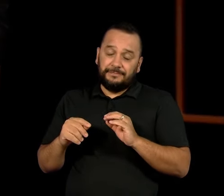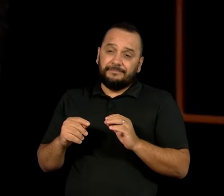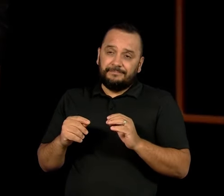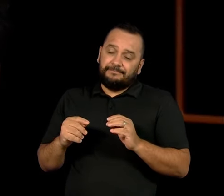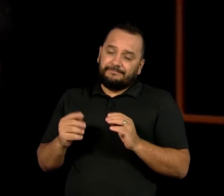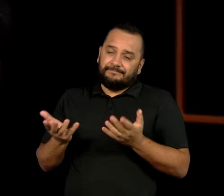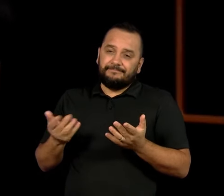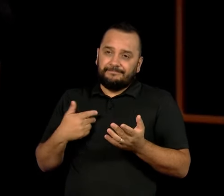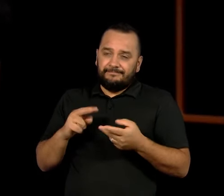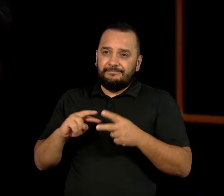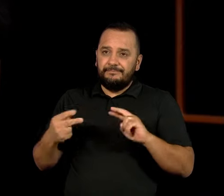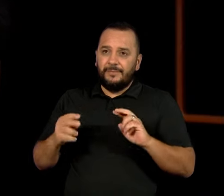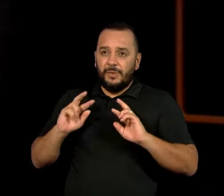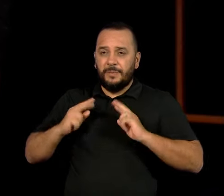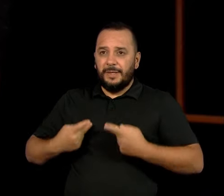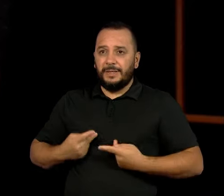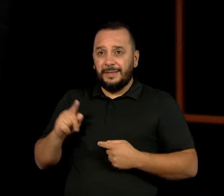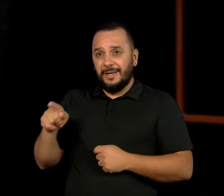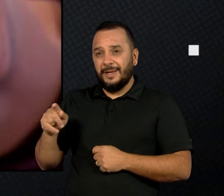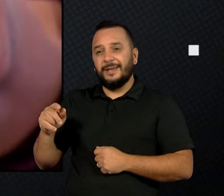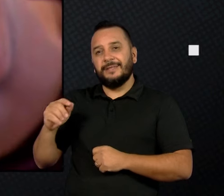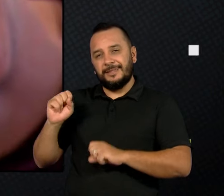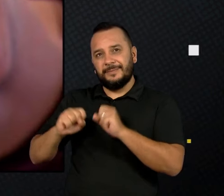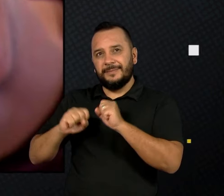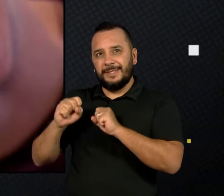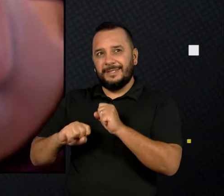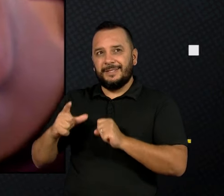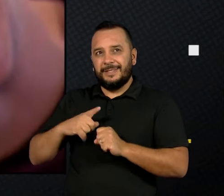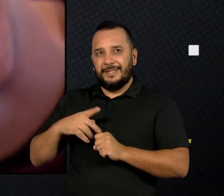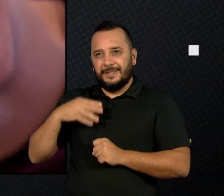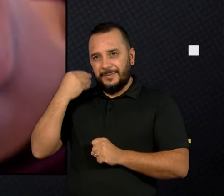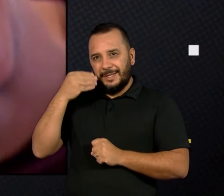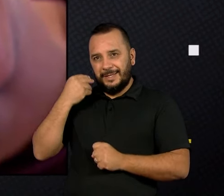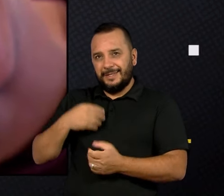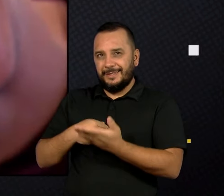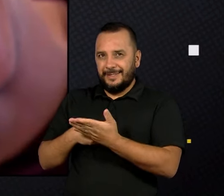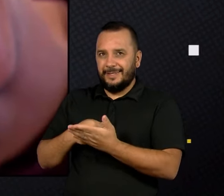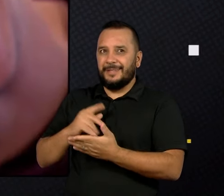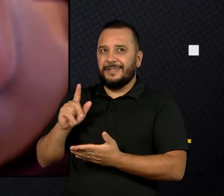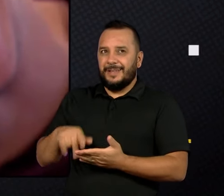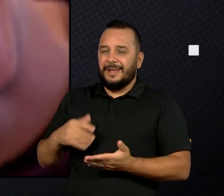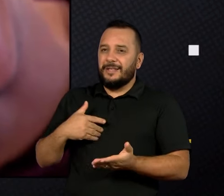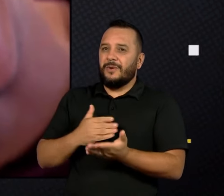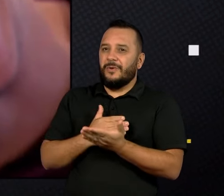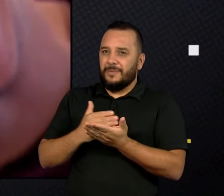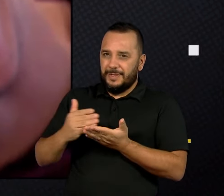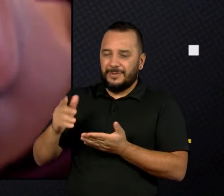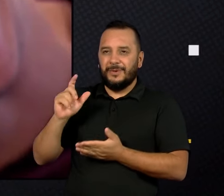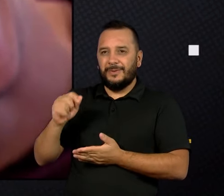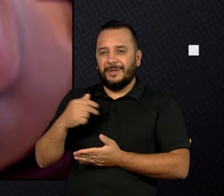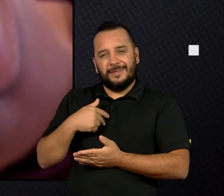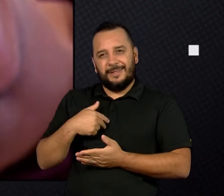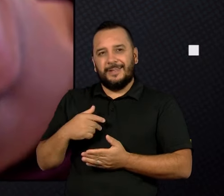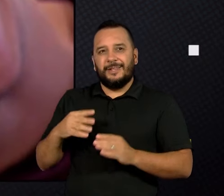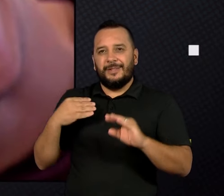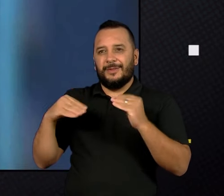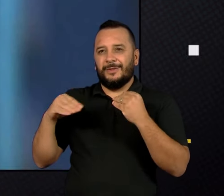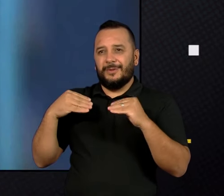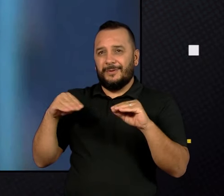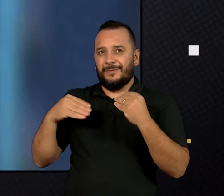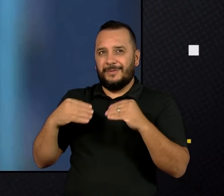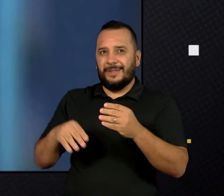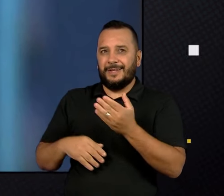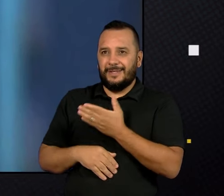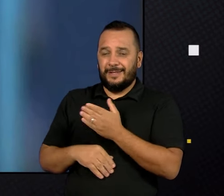tipo de experiências? E foi essa a gênese dessa novela. Mutantes. Que foram, na